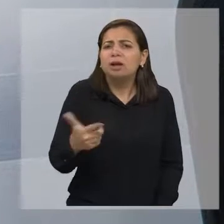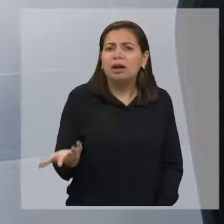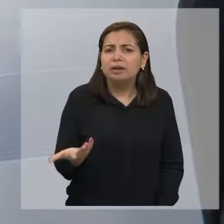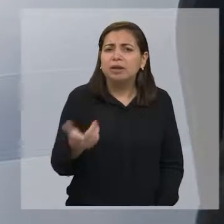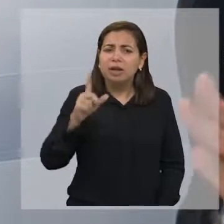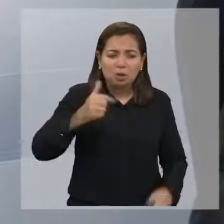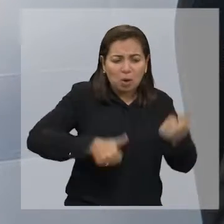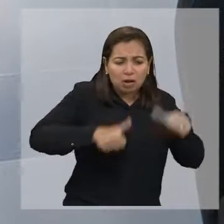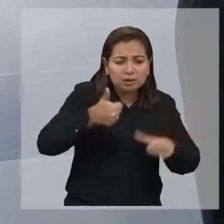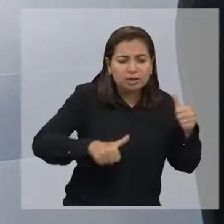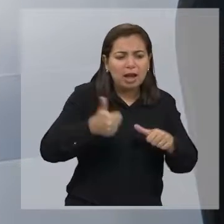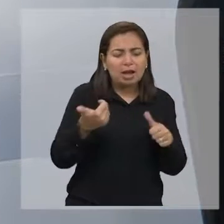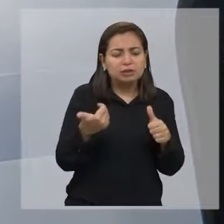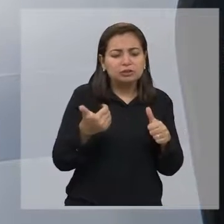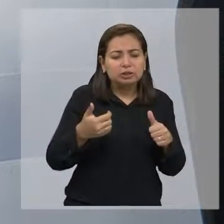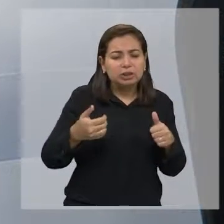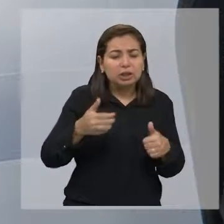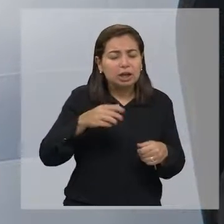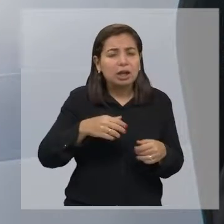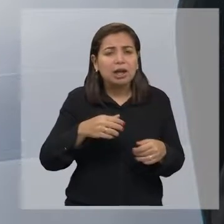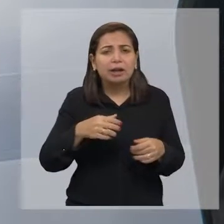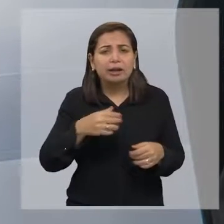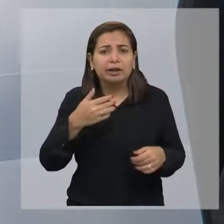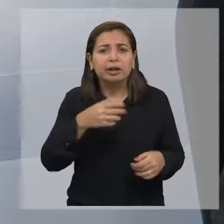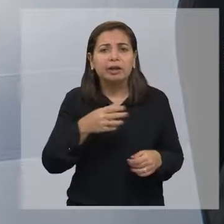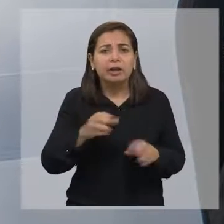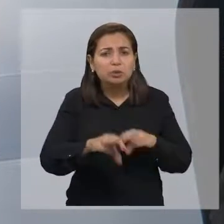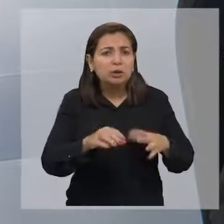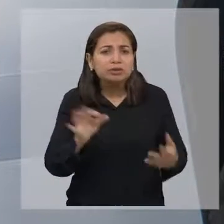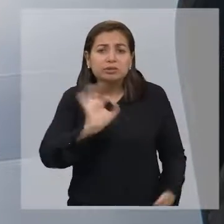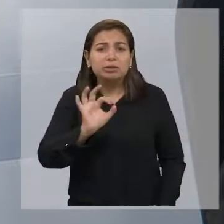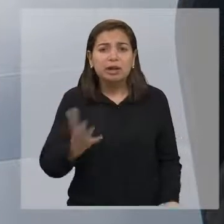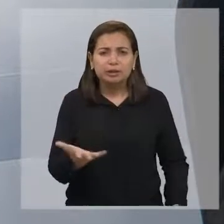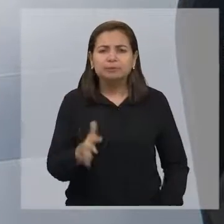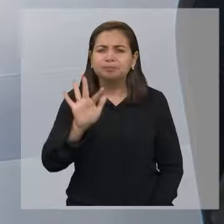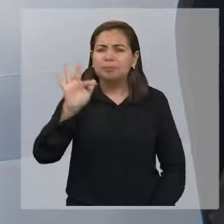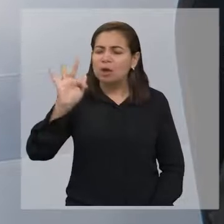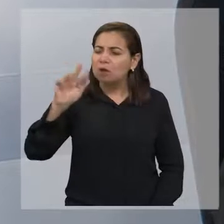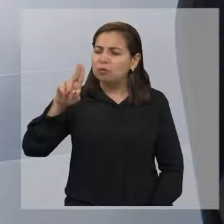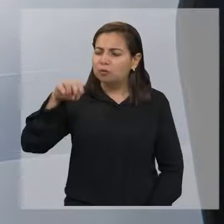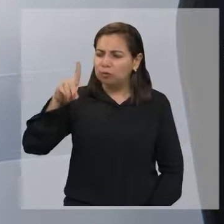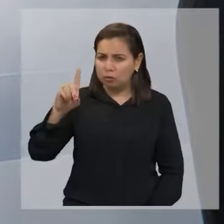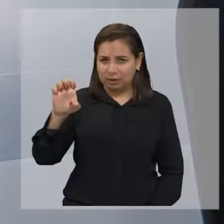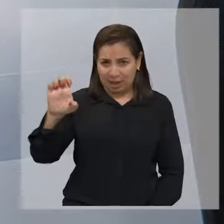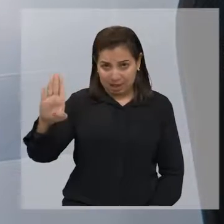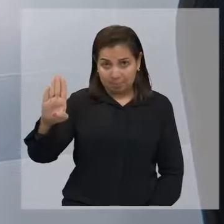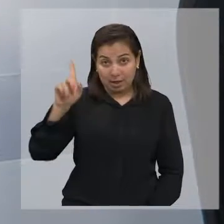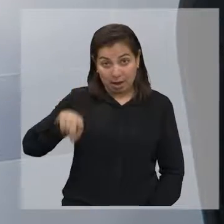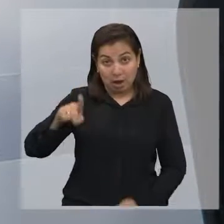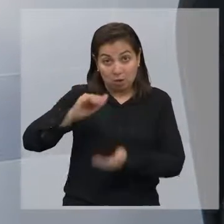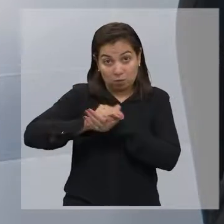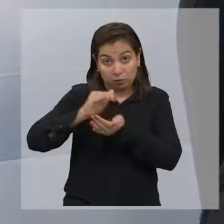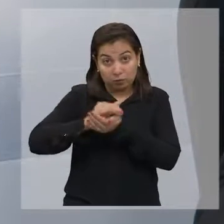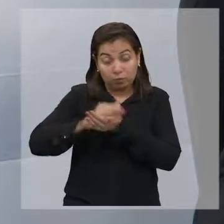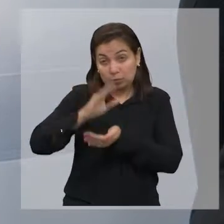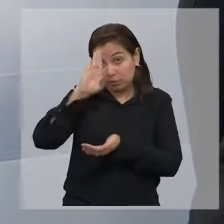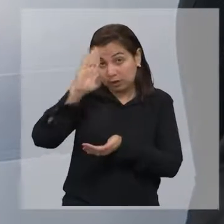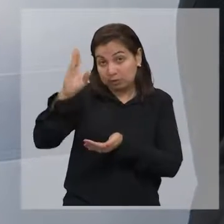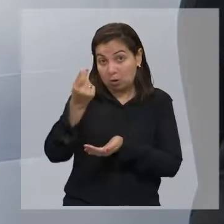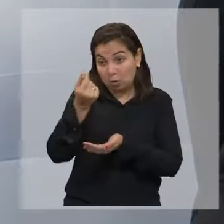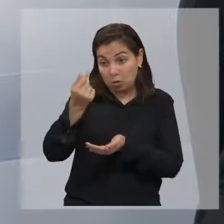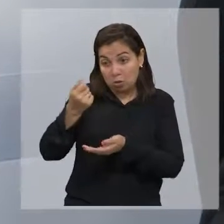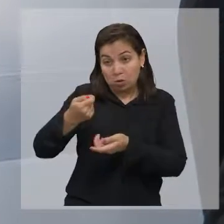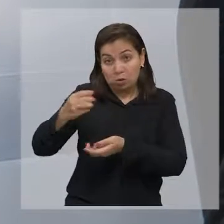da educação. Vou dar um exemplo, Paulo Sérgio. O Fundeb, que é o fundo responsável pelo financiamento da